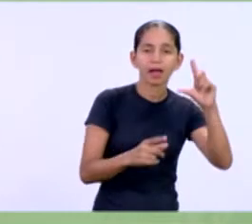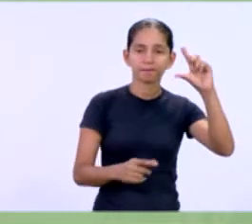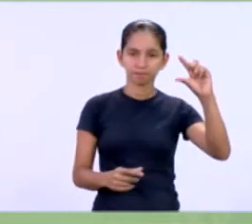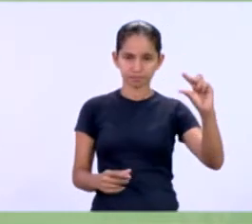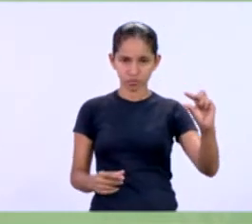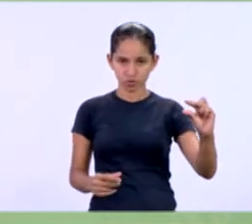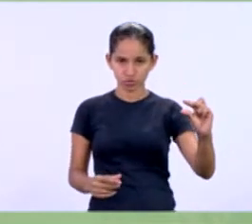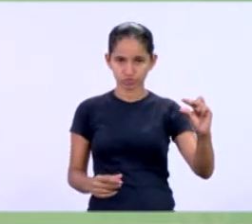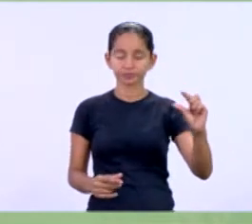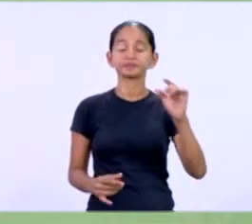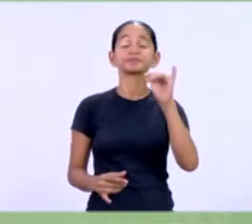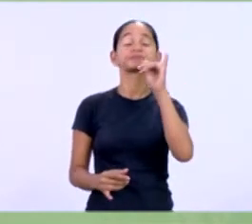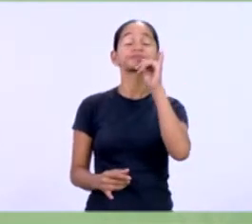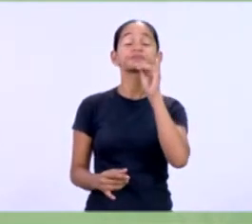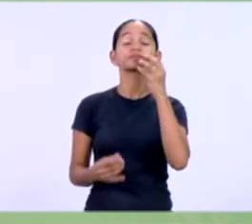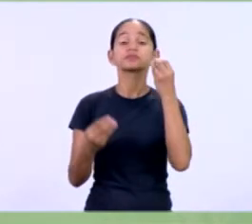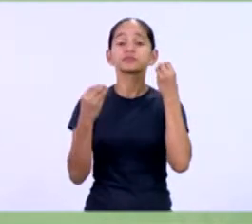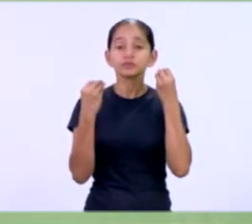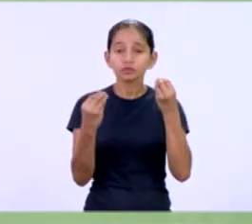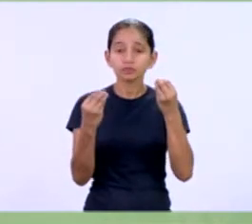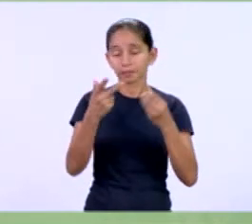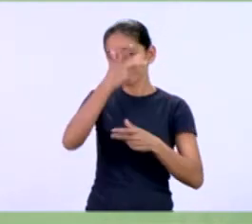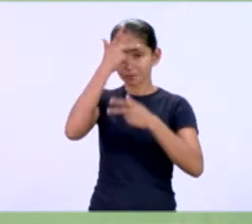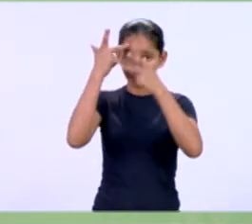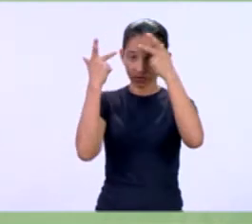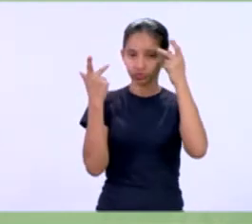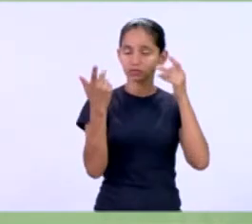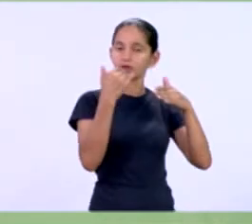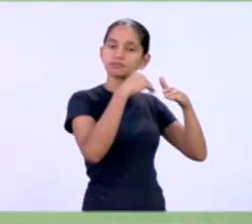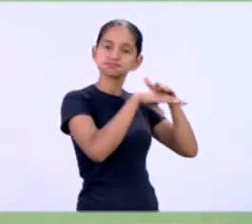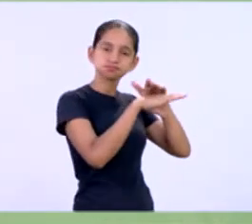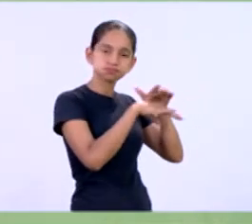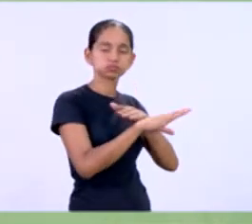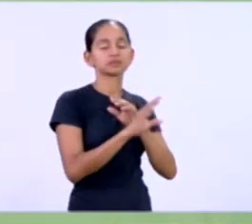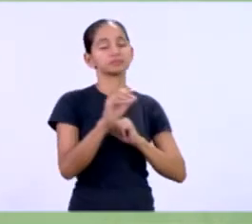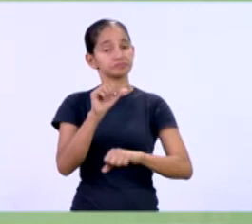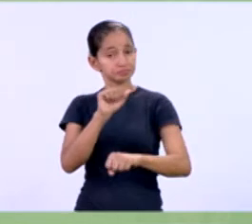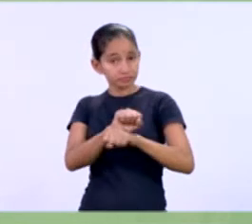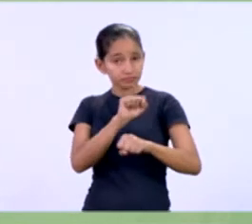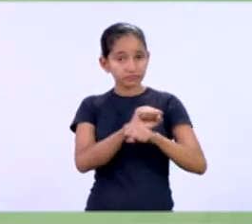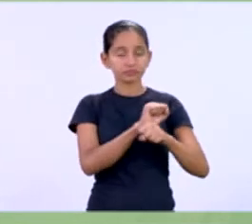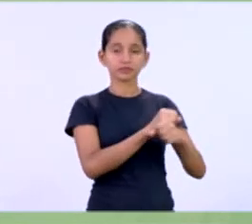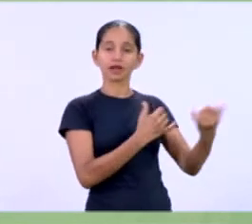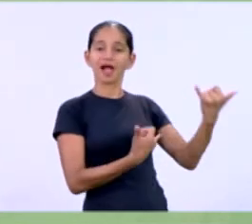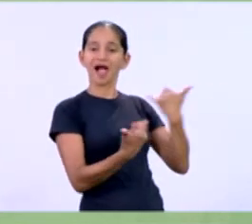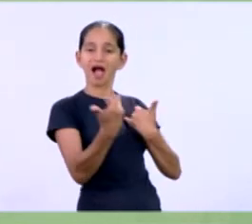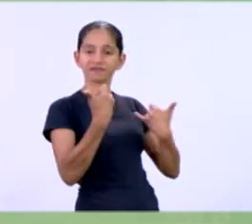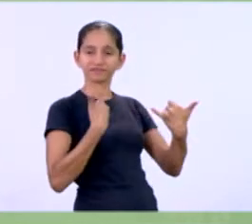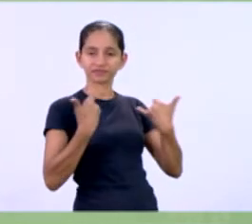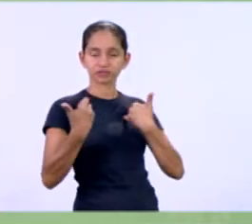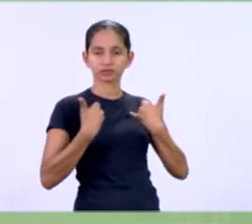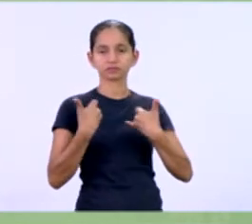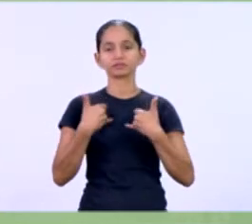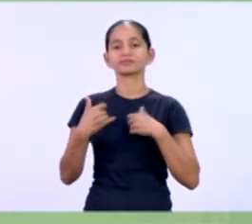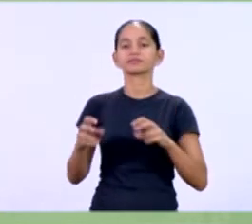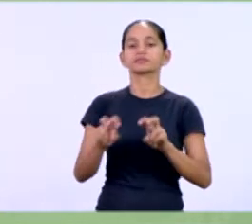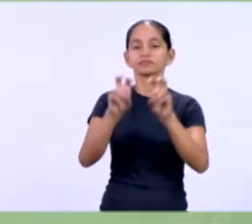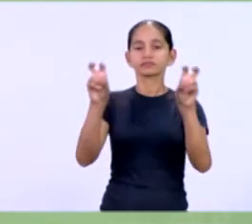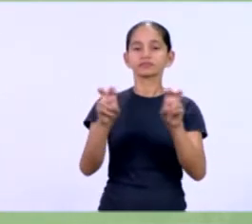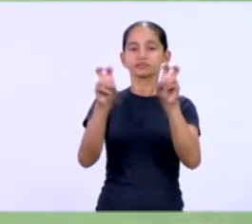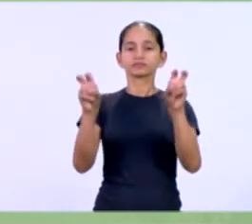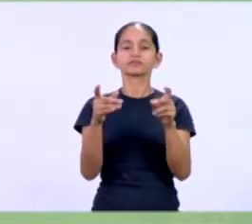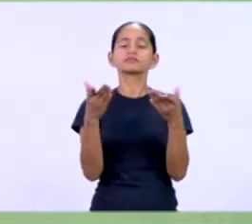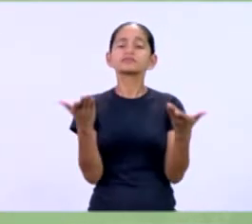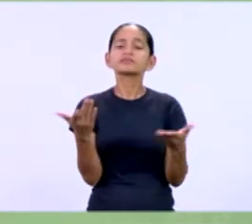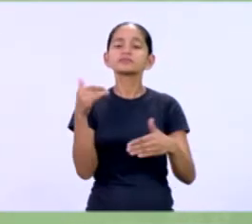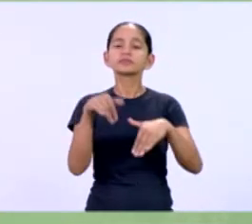O monitoramento evita desvios, fornece informações com relação às necessidades